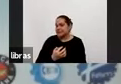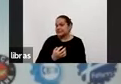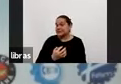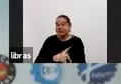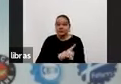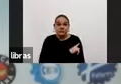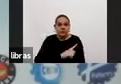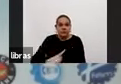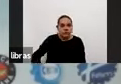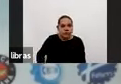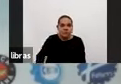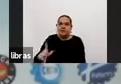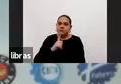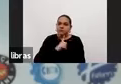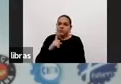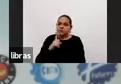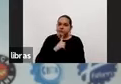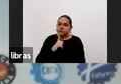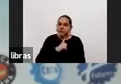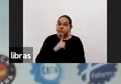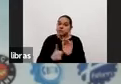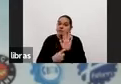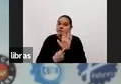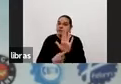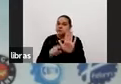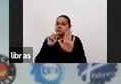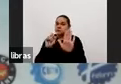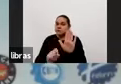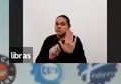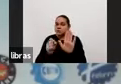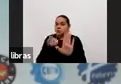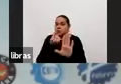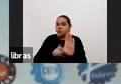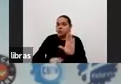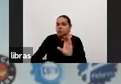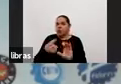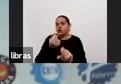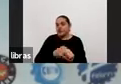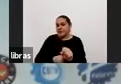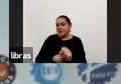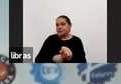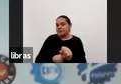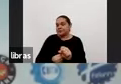está apontando, né, mais precisamente o Ministério da Economia, algumas